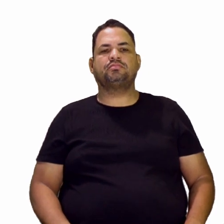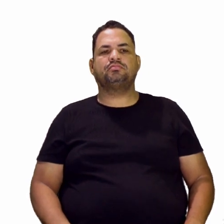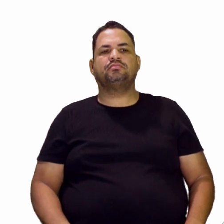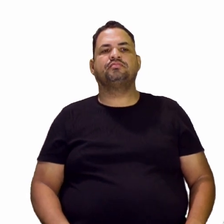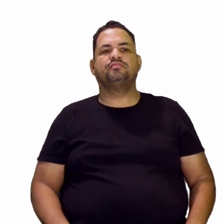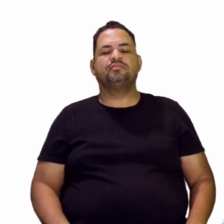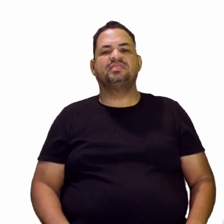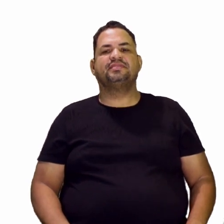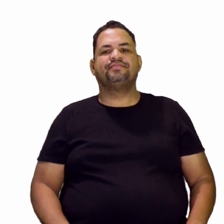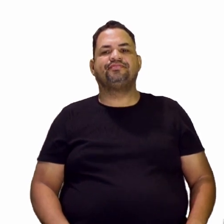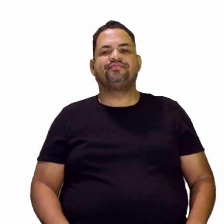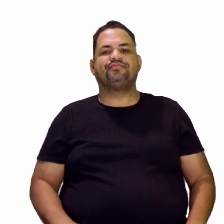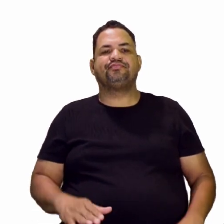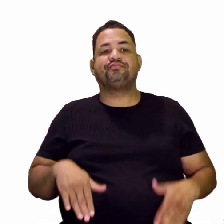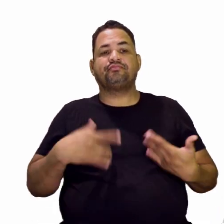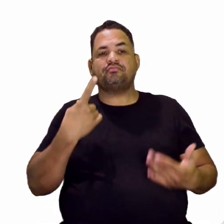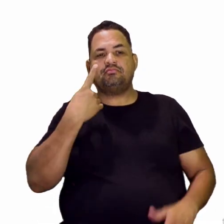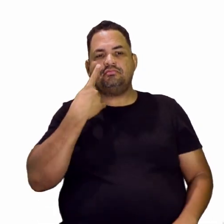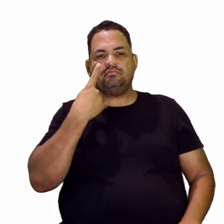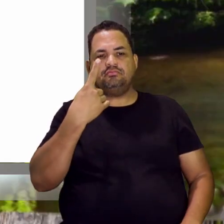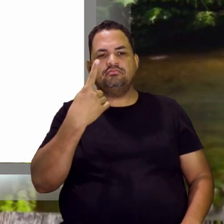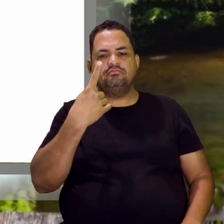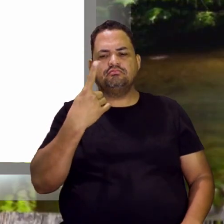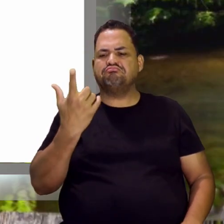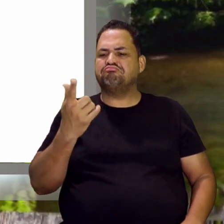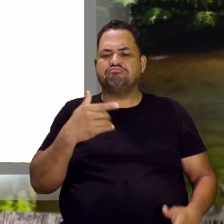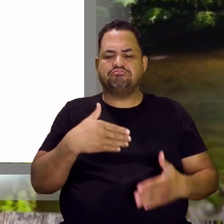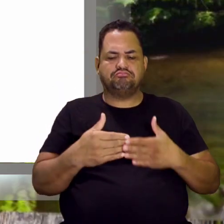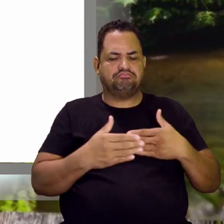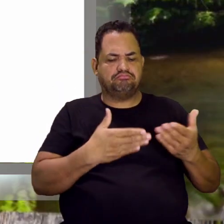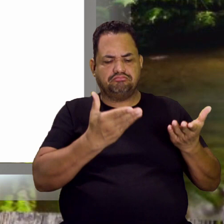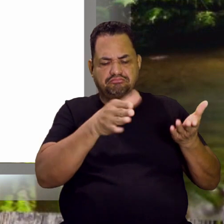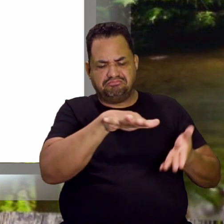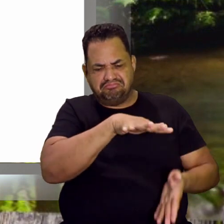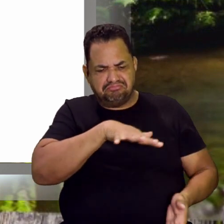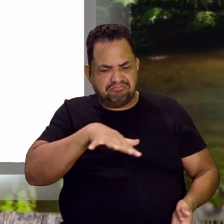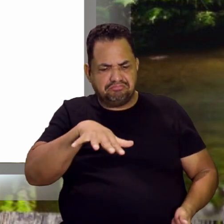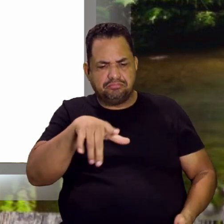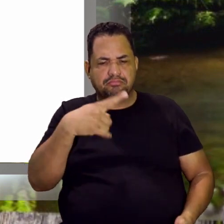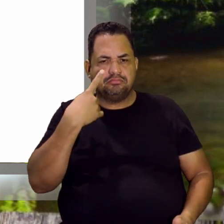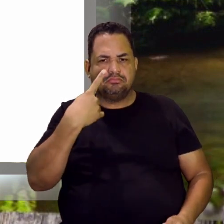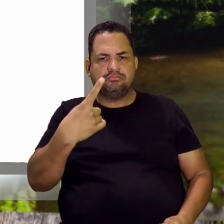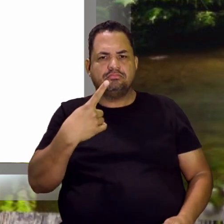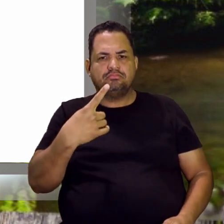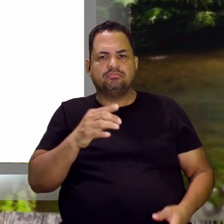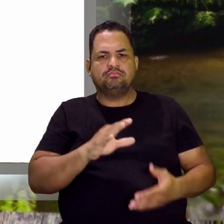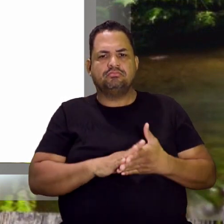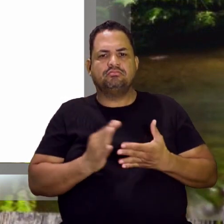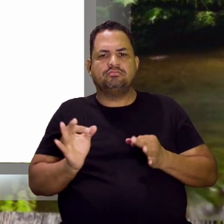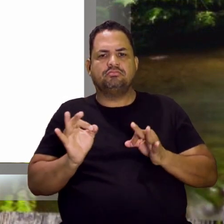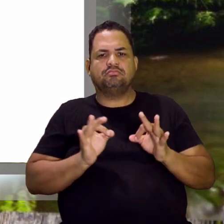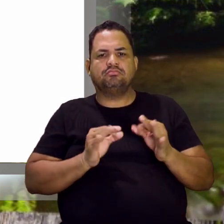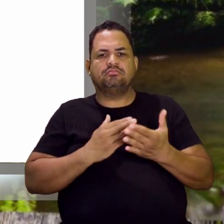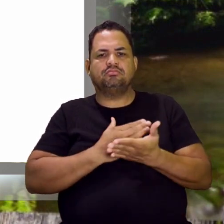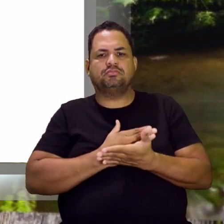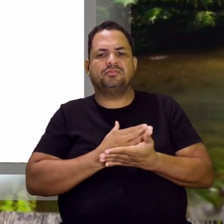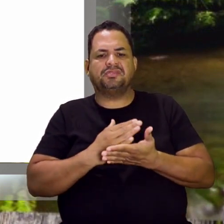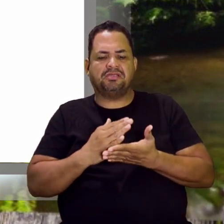eu observo alguma coisa, aquilo vai me gerar